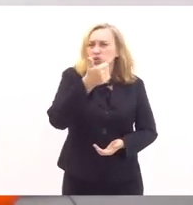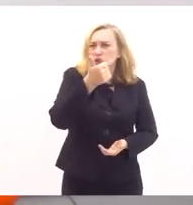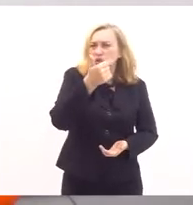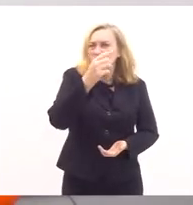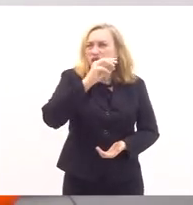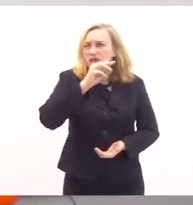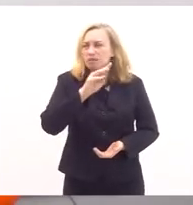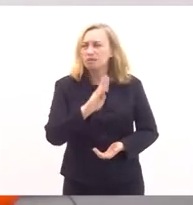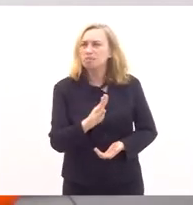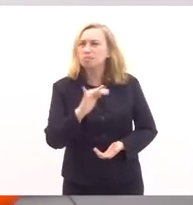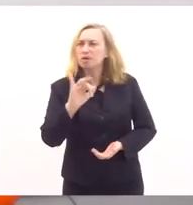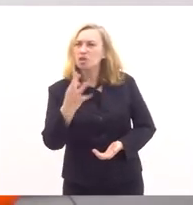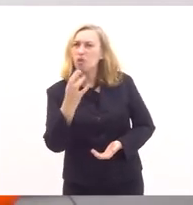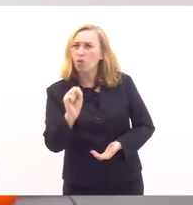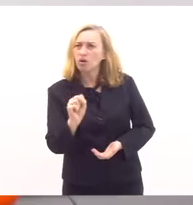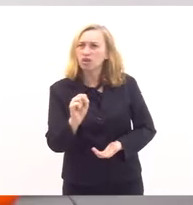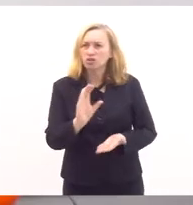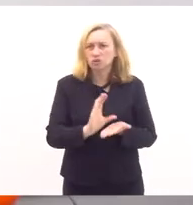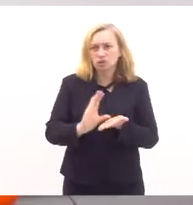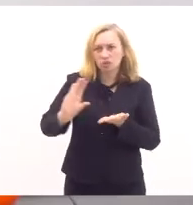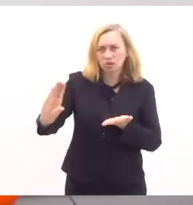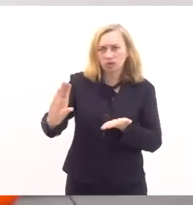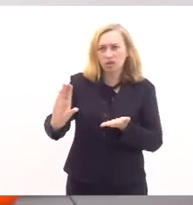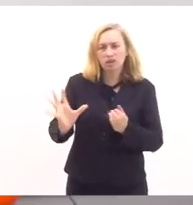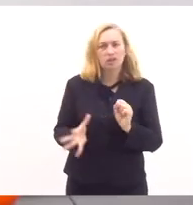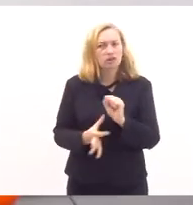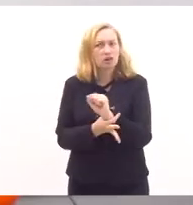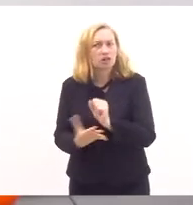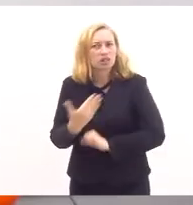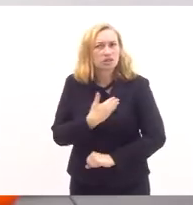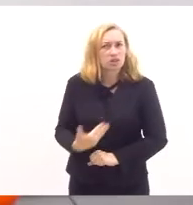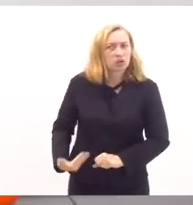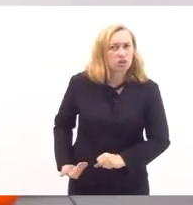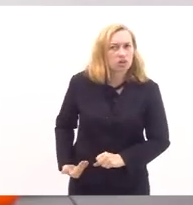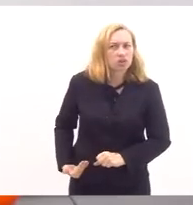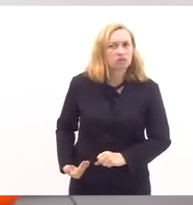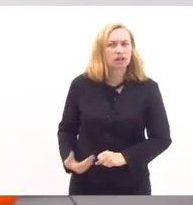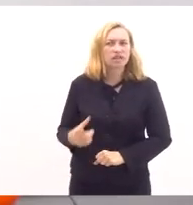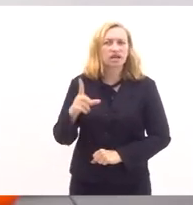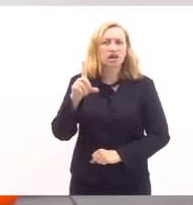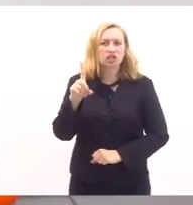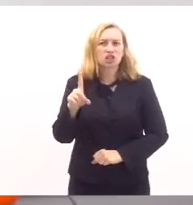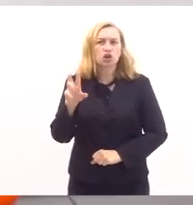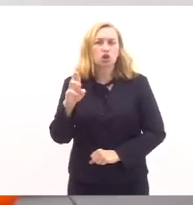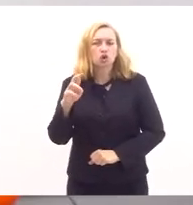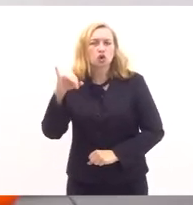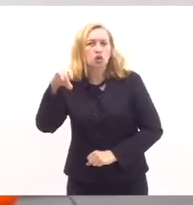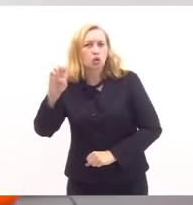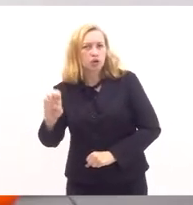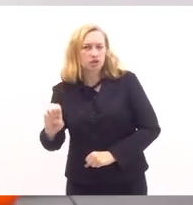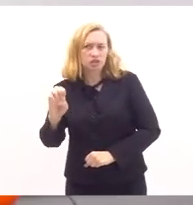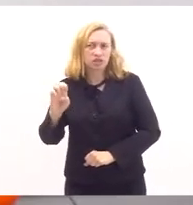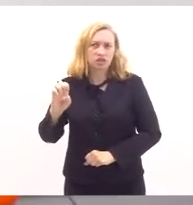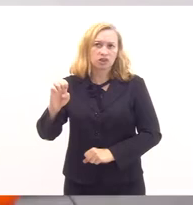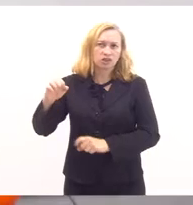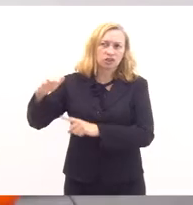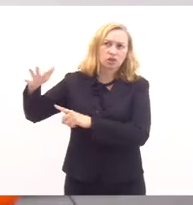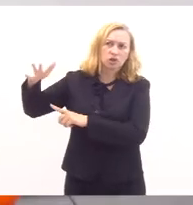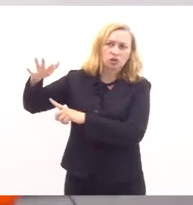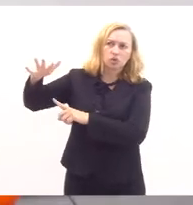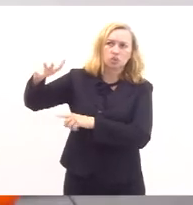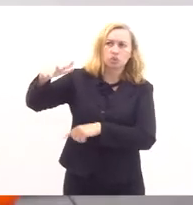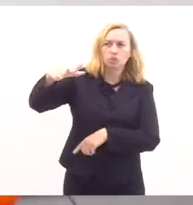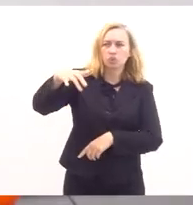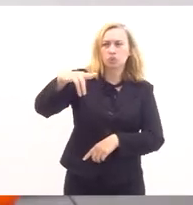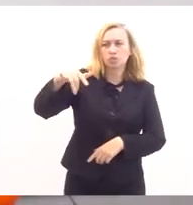bilhões do seu orçamento para a segurança pública, para ter drone, né, como a gente tem drone voando em favela, e